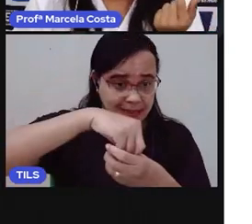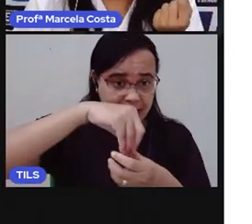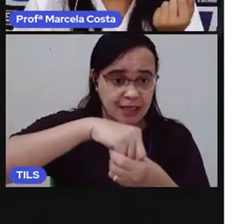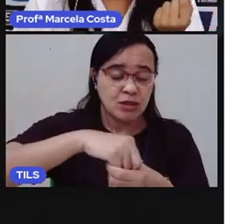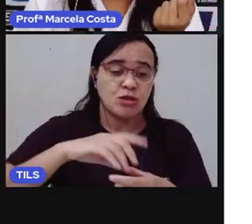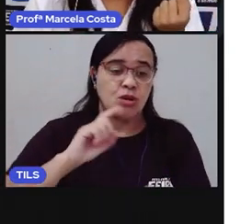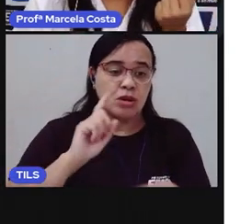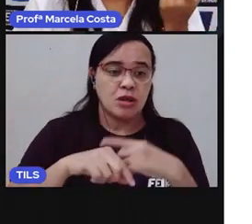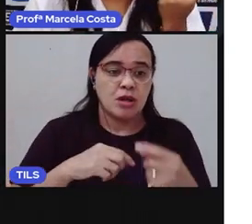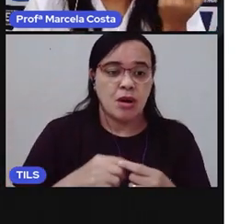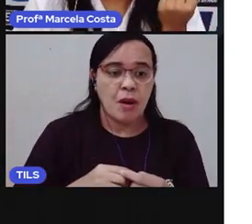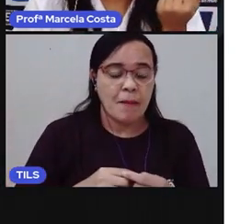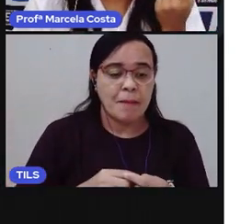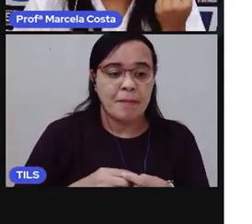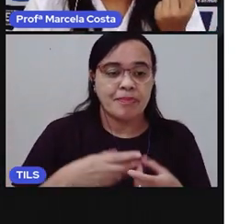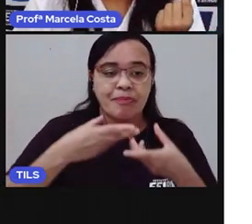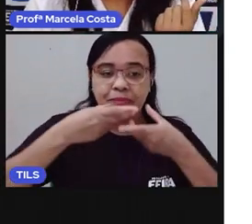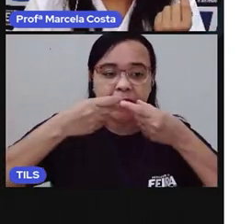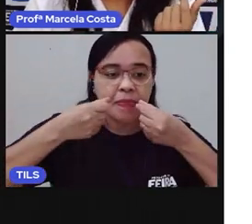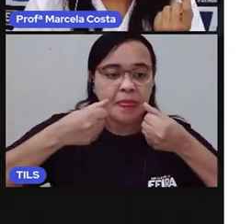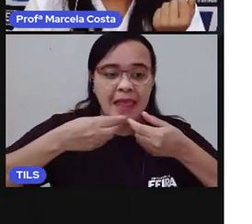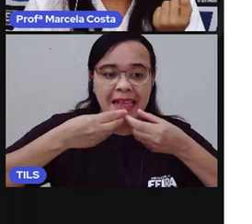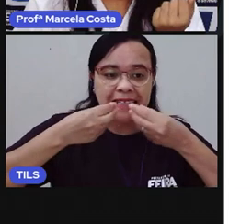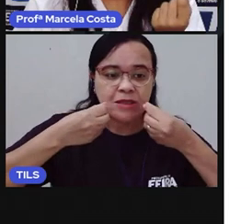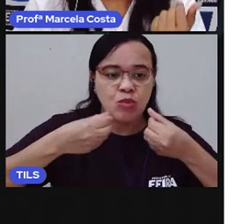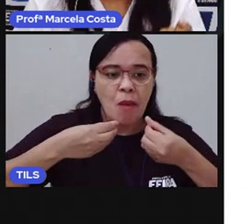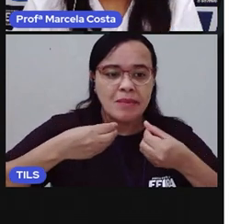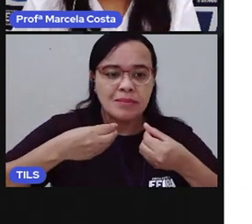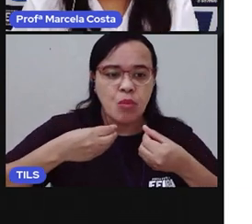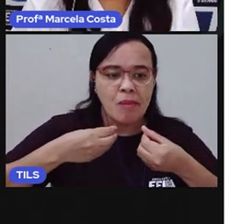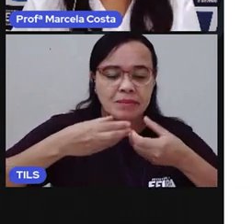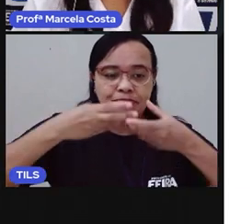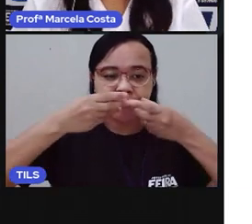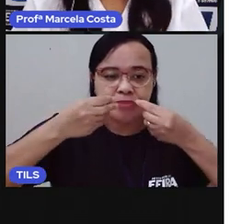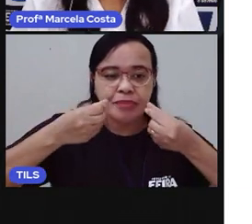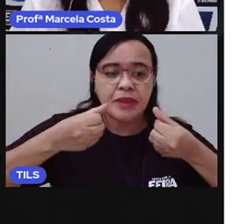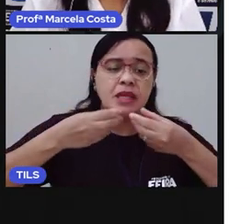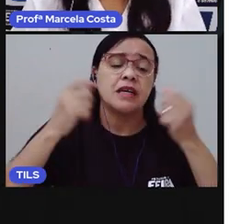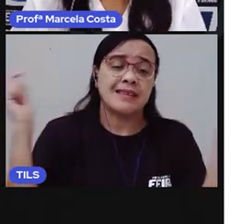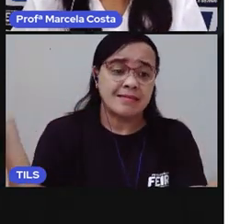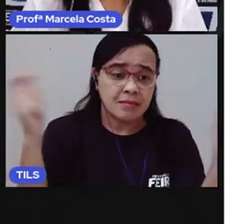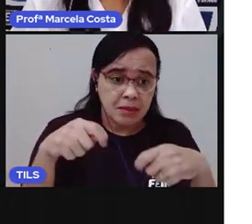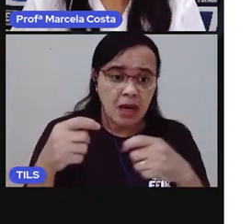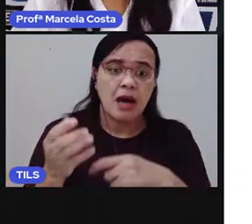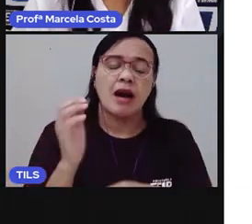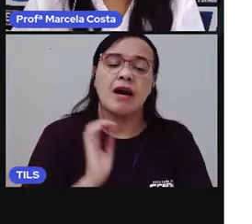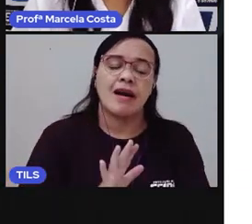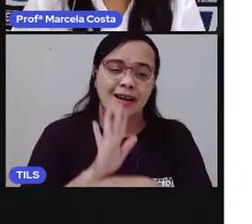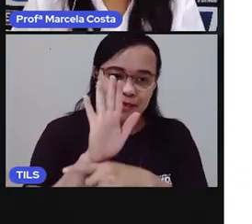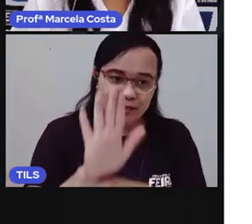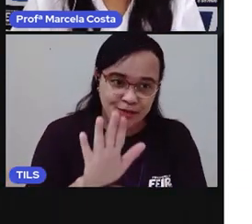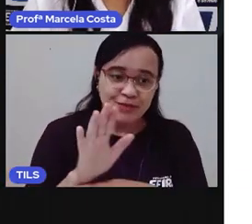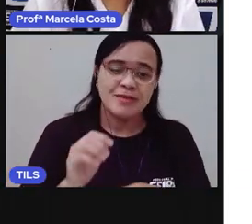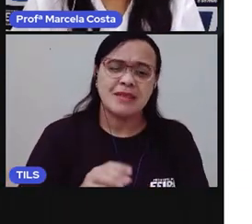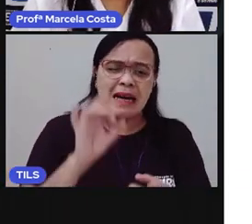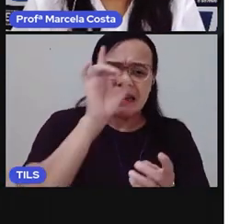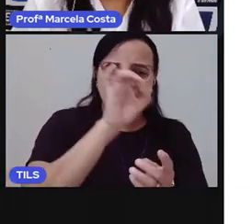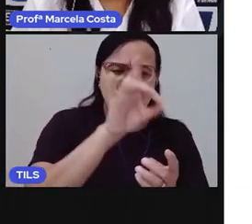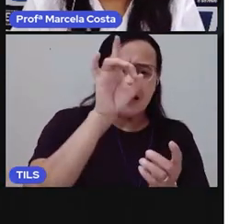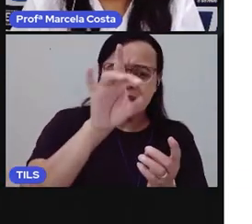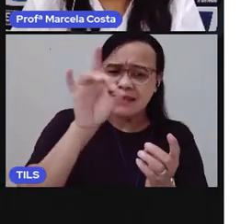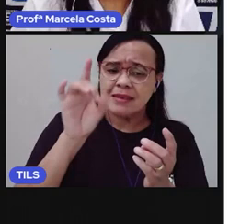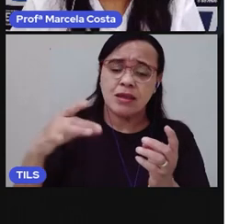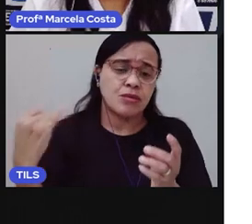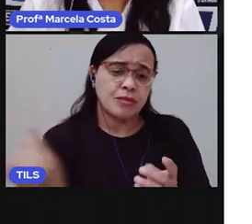mais em e não ele tem uma textura mais nesse macia então cada um tem uma função quando você